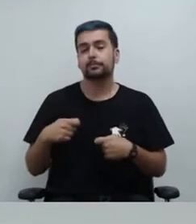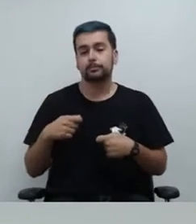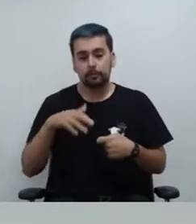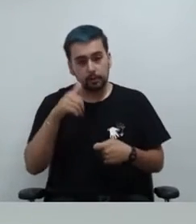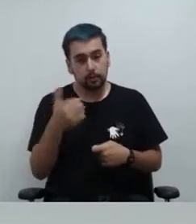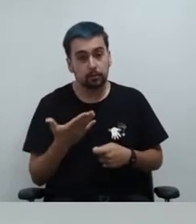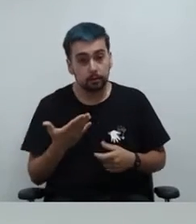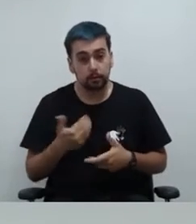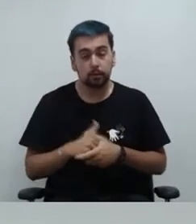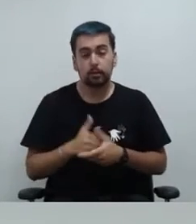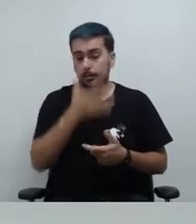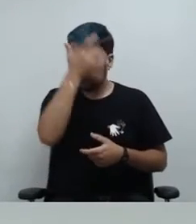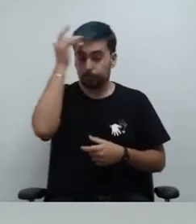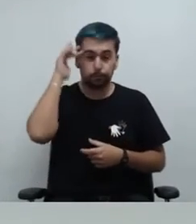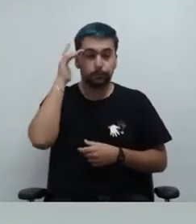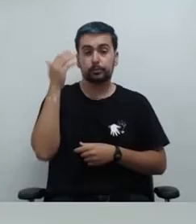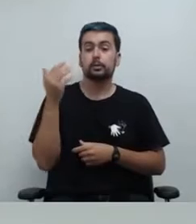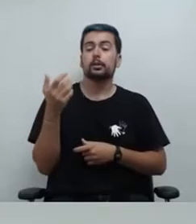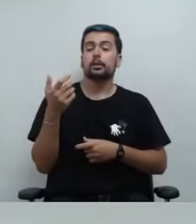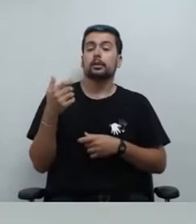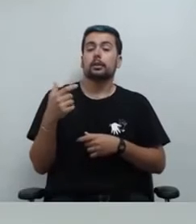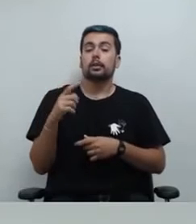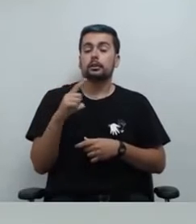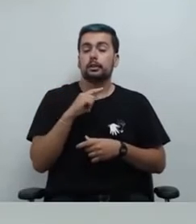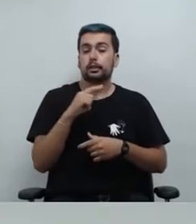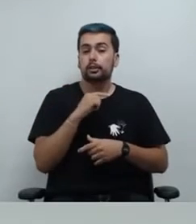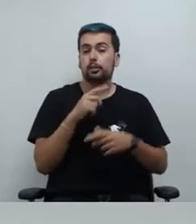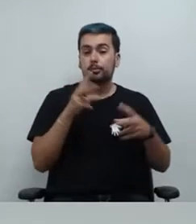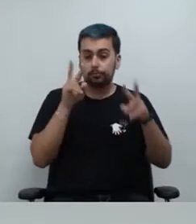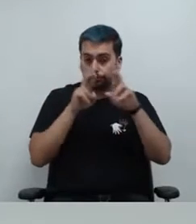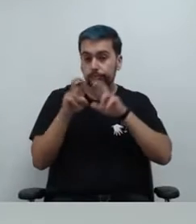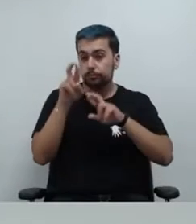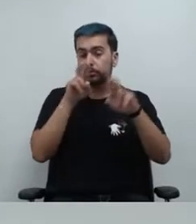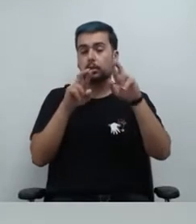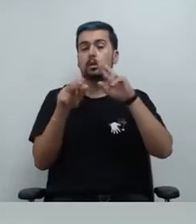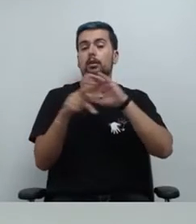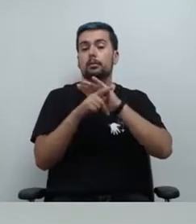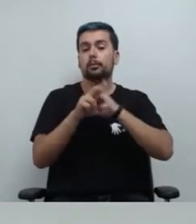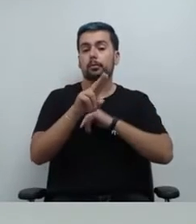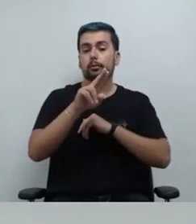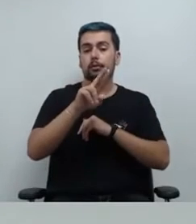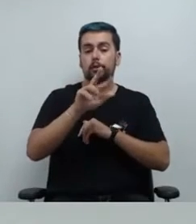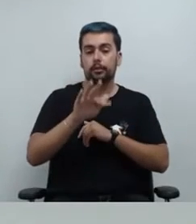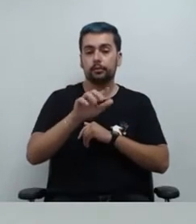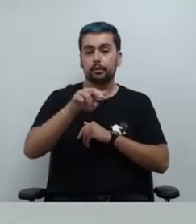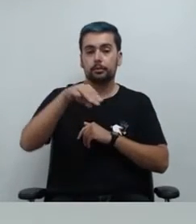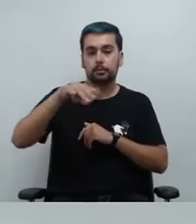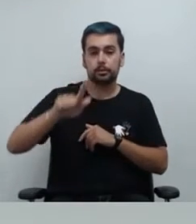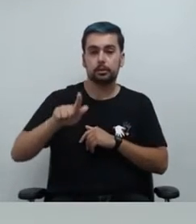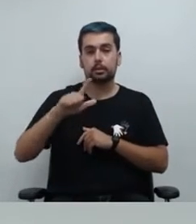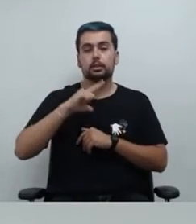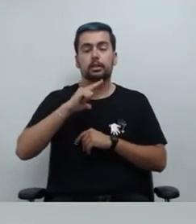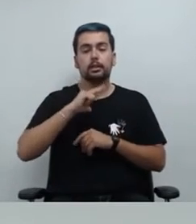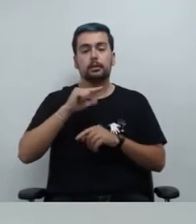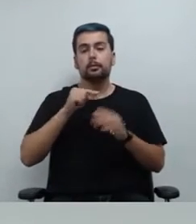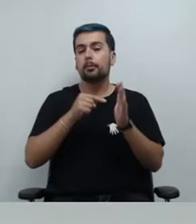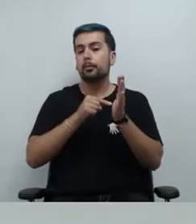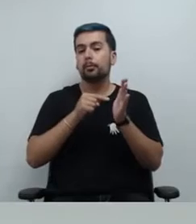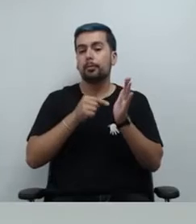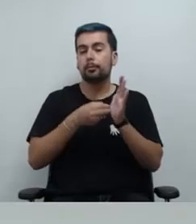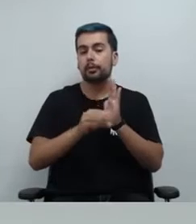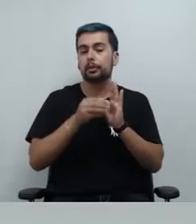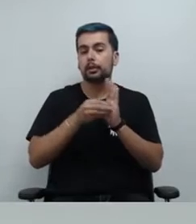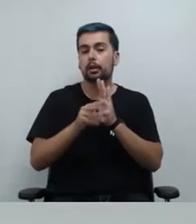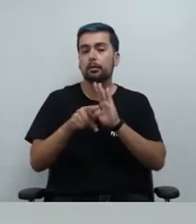da população em situação de rua, que segundo o Observatório de Direitos Humanos da o FMG aponta para mais de 600 pessoas nessa situação